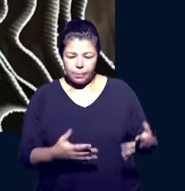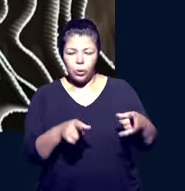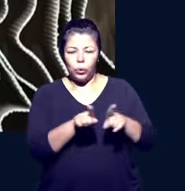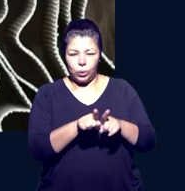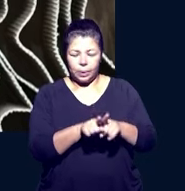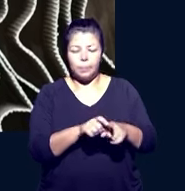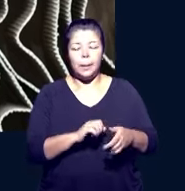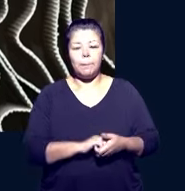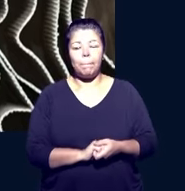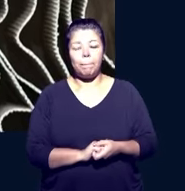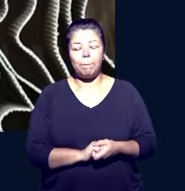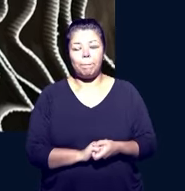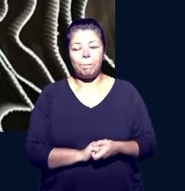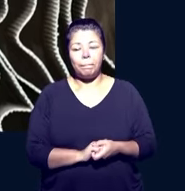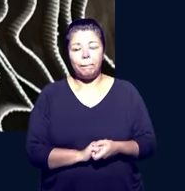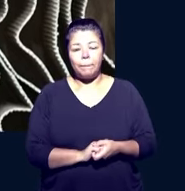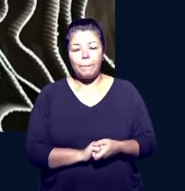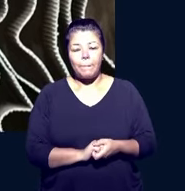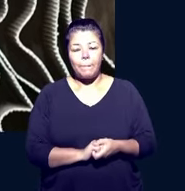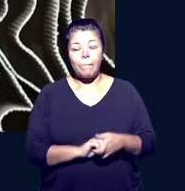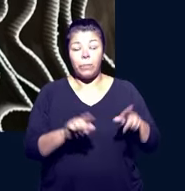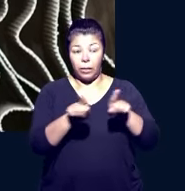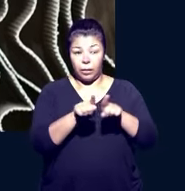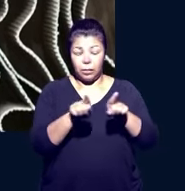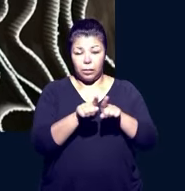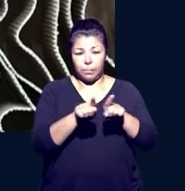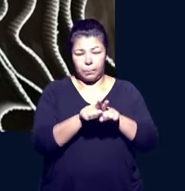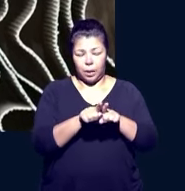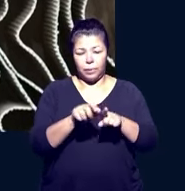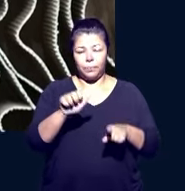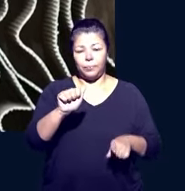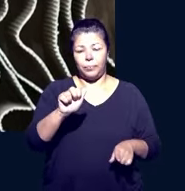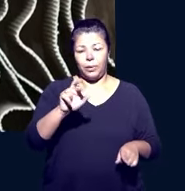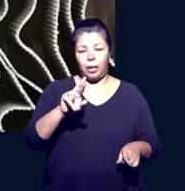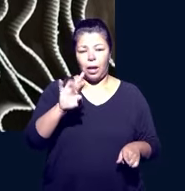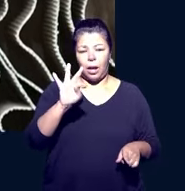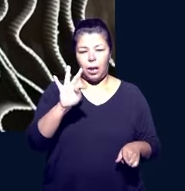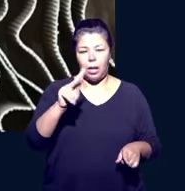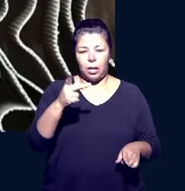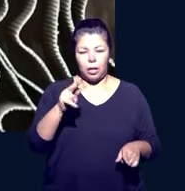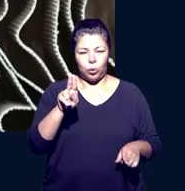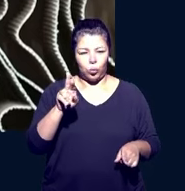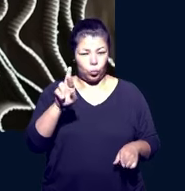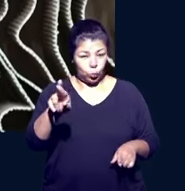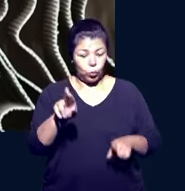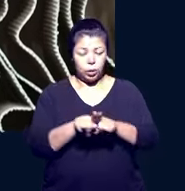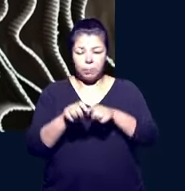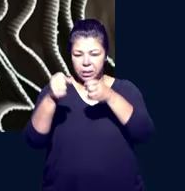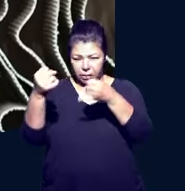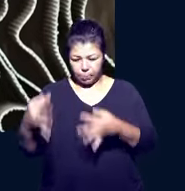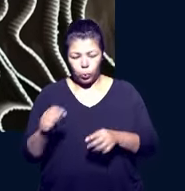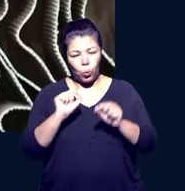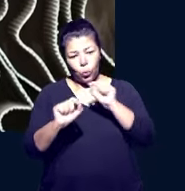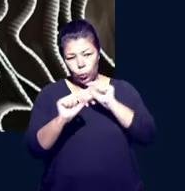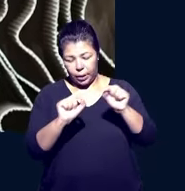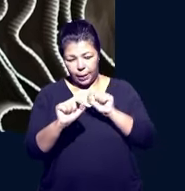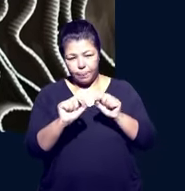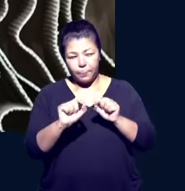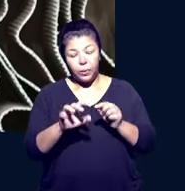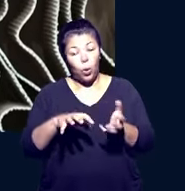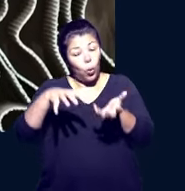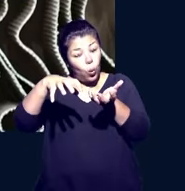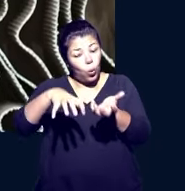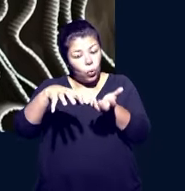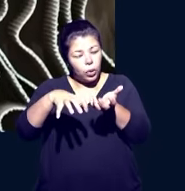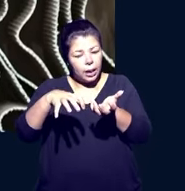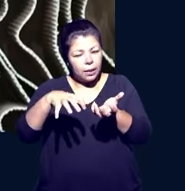apresentação e também do Presidente Artur Lira um Presidente Artur Lira dizia que o congresso não irá rever